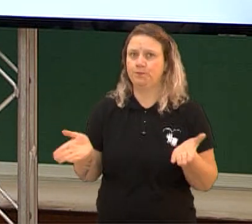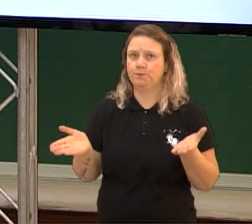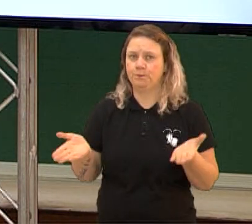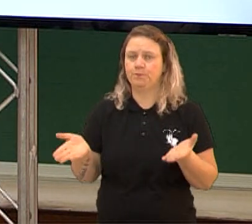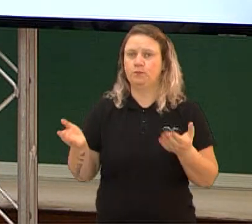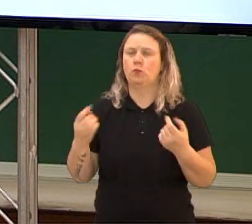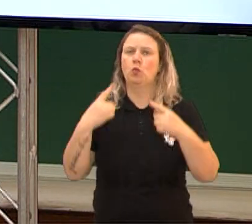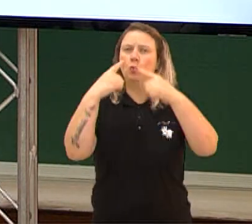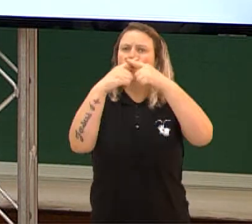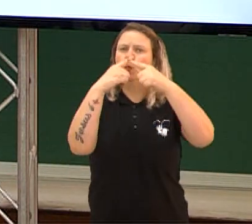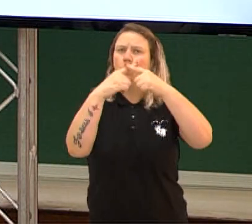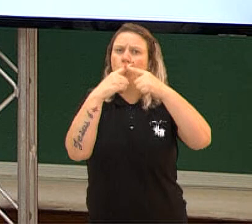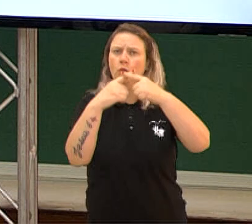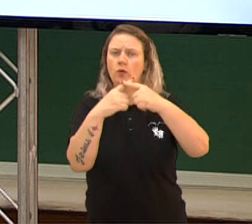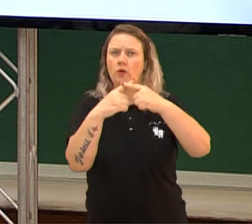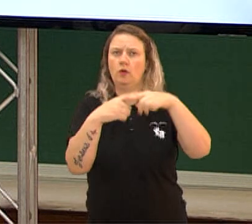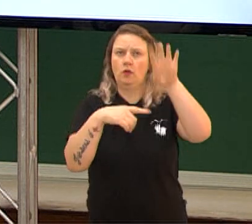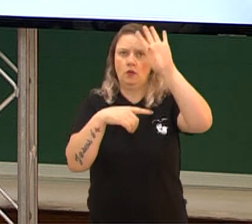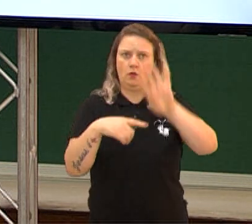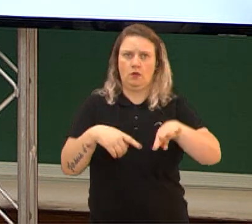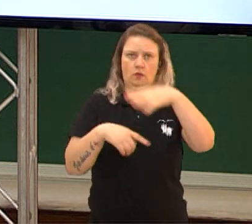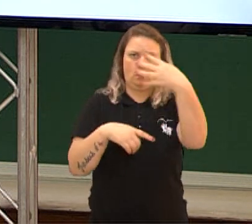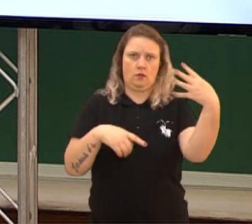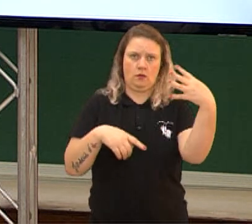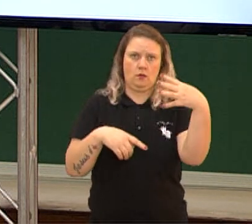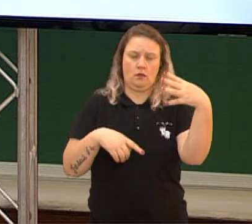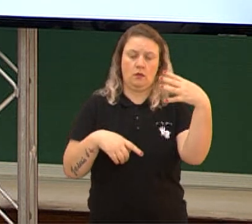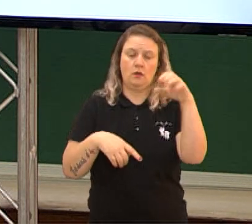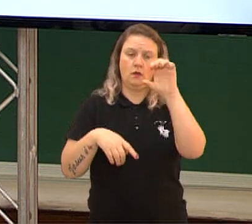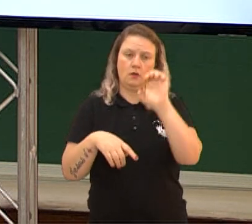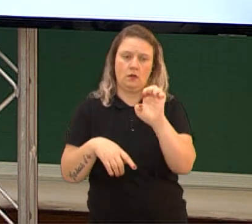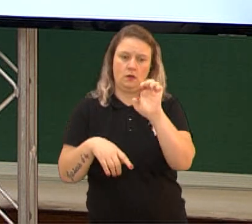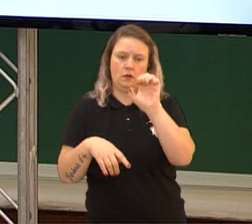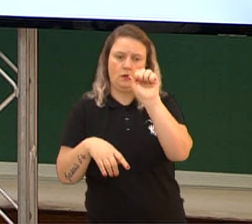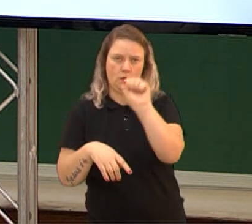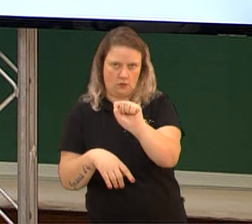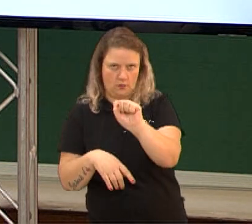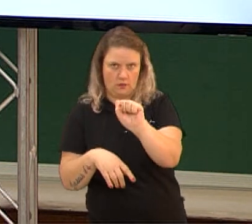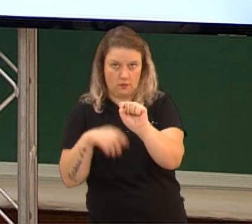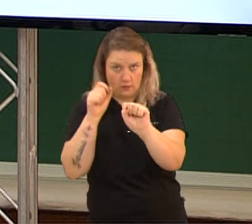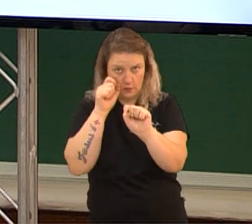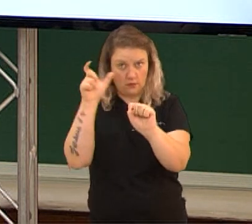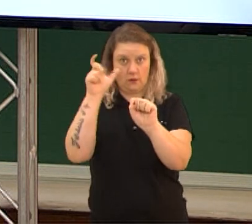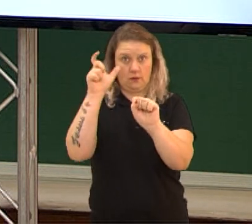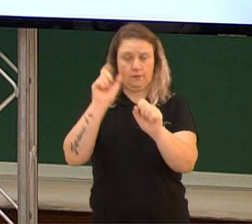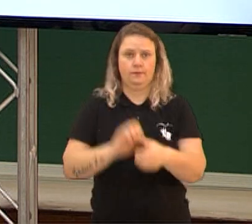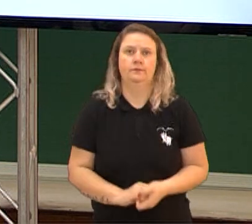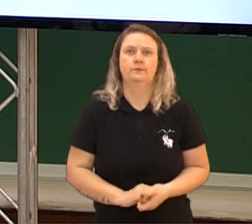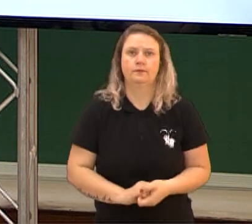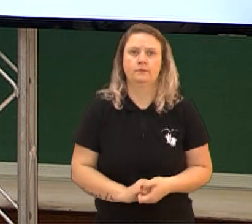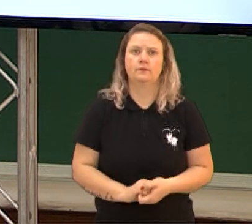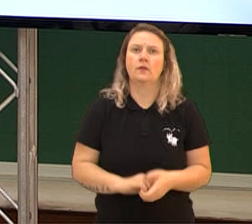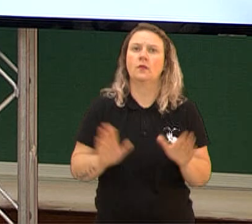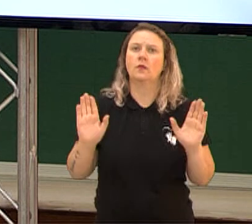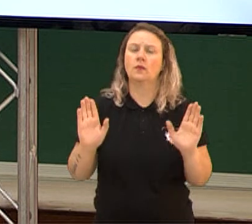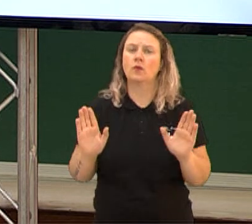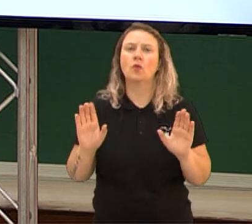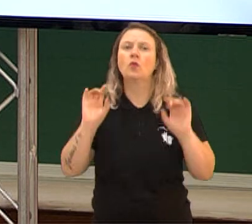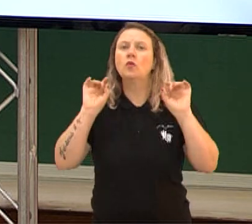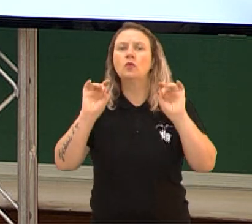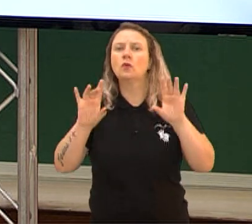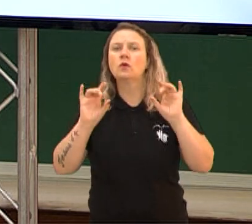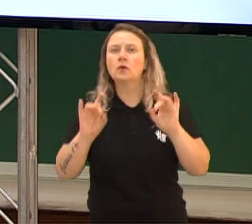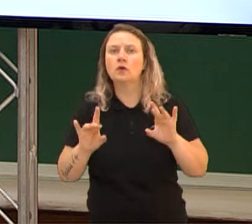pela multiplicação da matriz ES, atenção aqui, pela matriz A. Então, não é